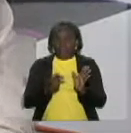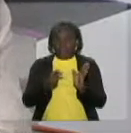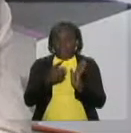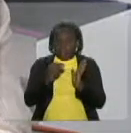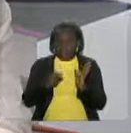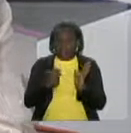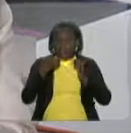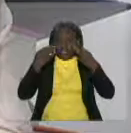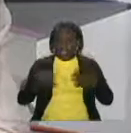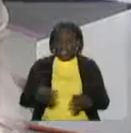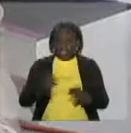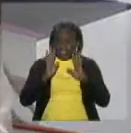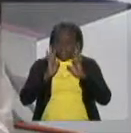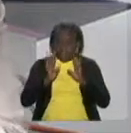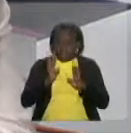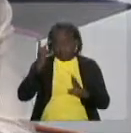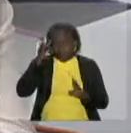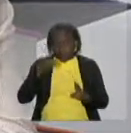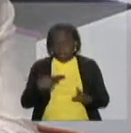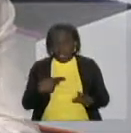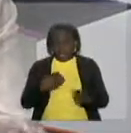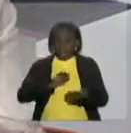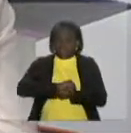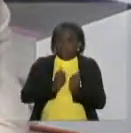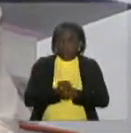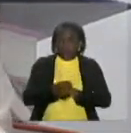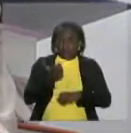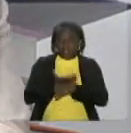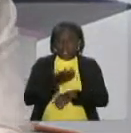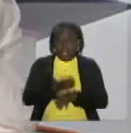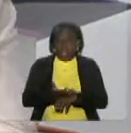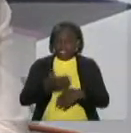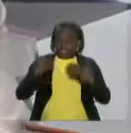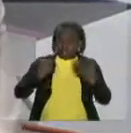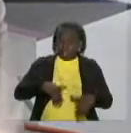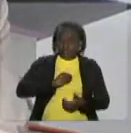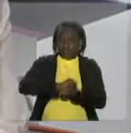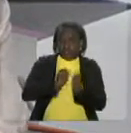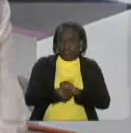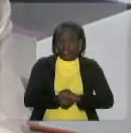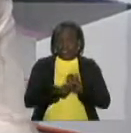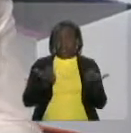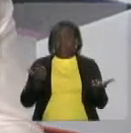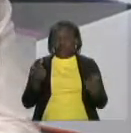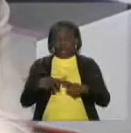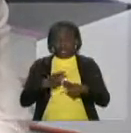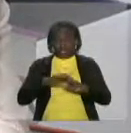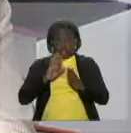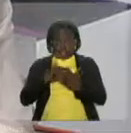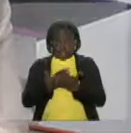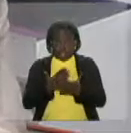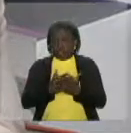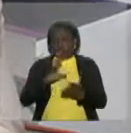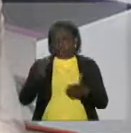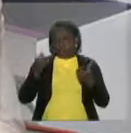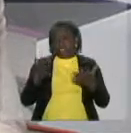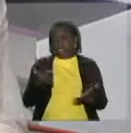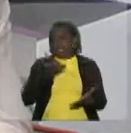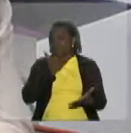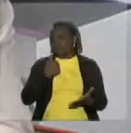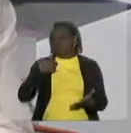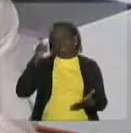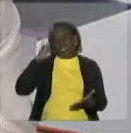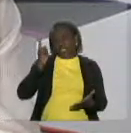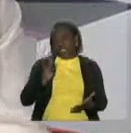incisos, exatamente, ela traz atendimento individualizado, né, adaptação curricular, adaptação de avaliação. Por quê? Porque as escolas têm um argumento constante